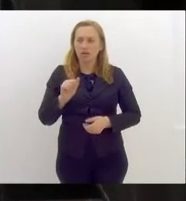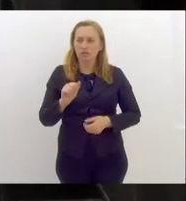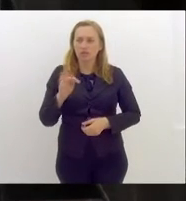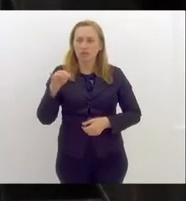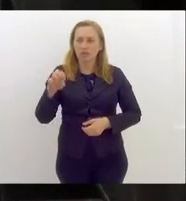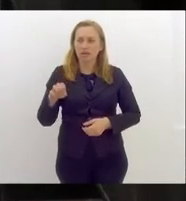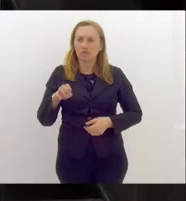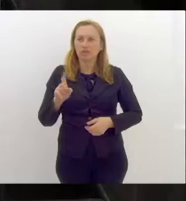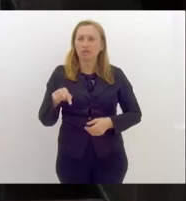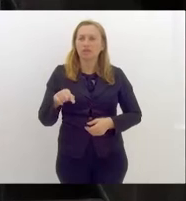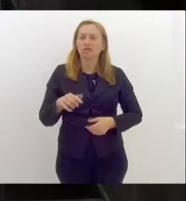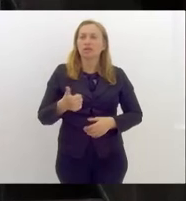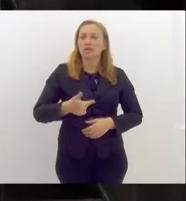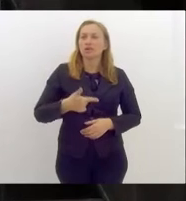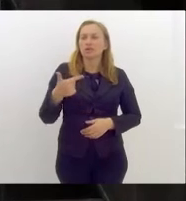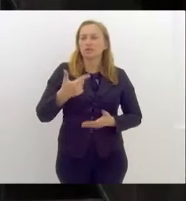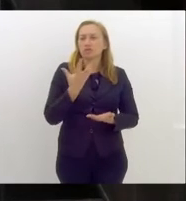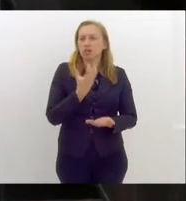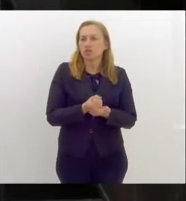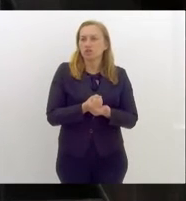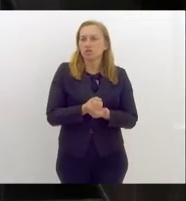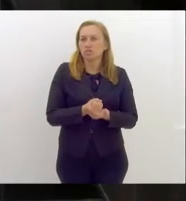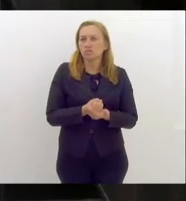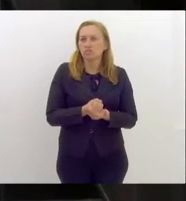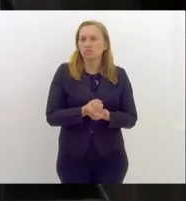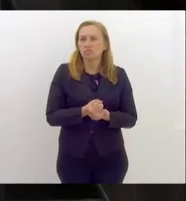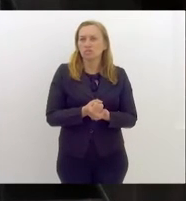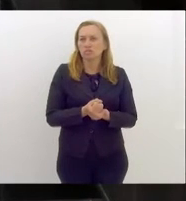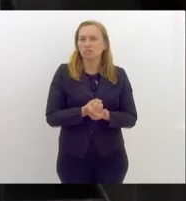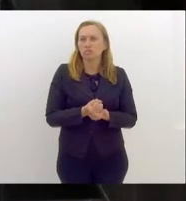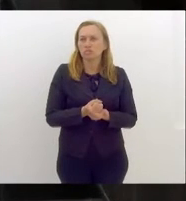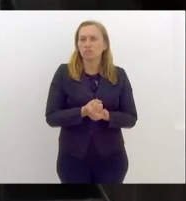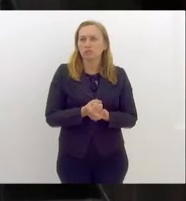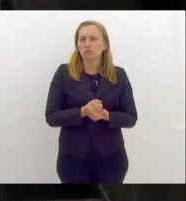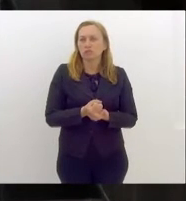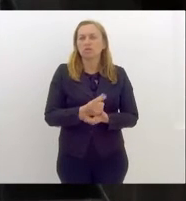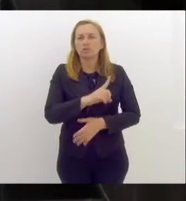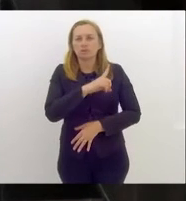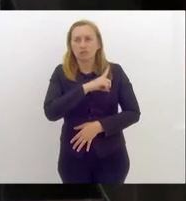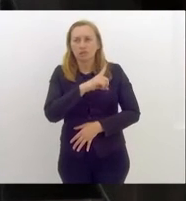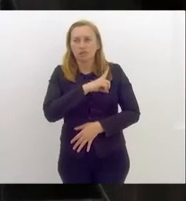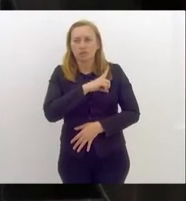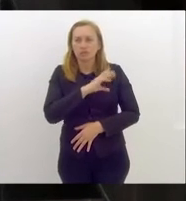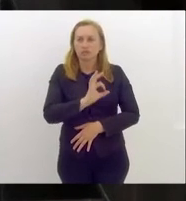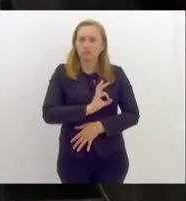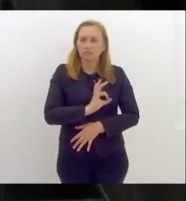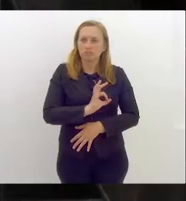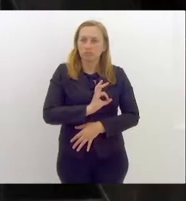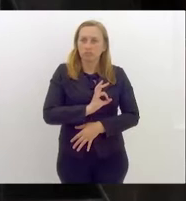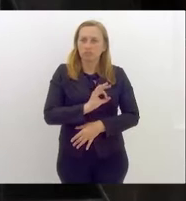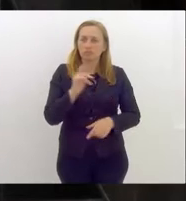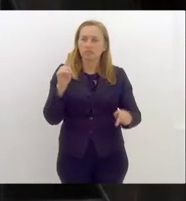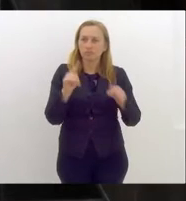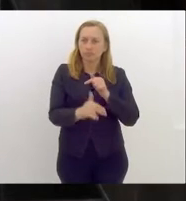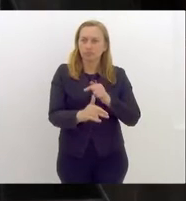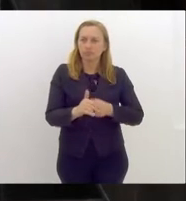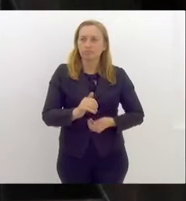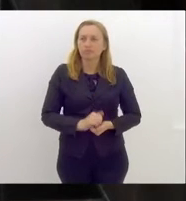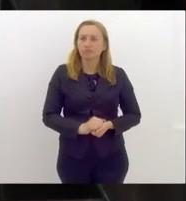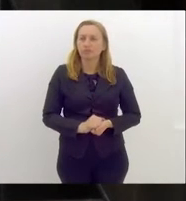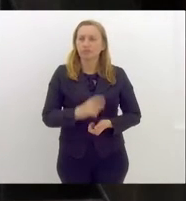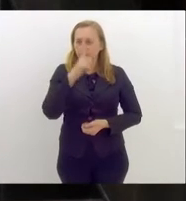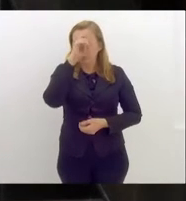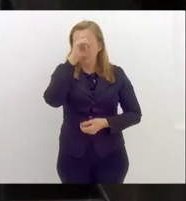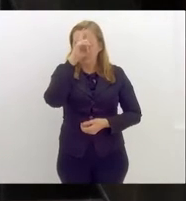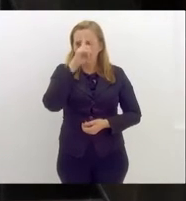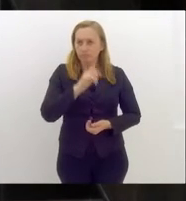entanto segundo o seu registro em delegacia policial teria sido impedida no